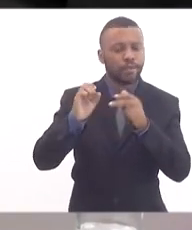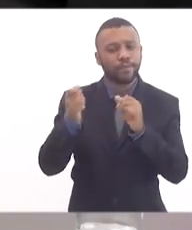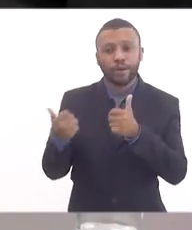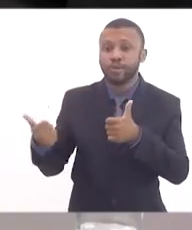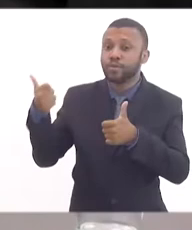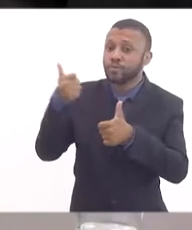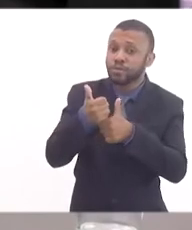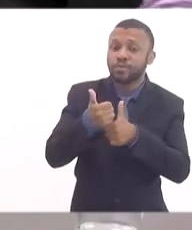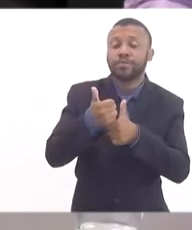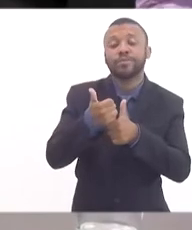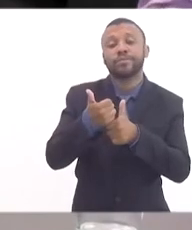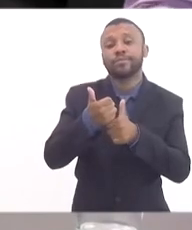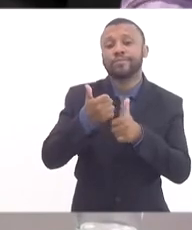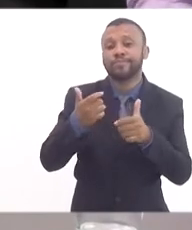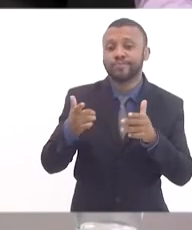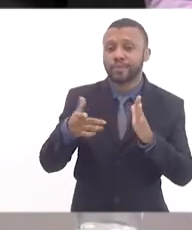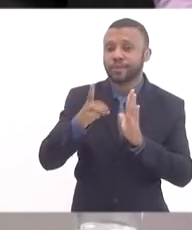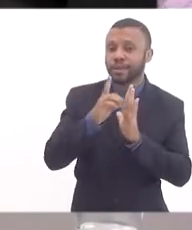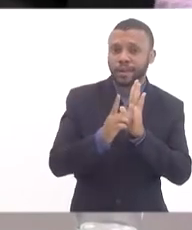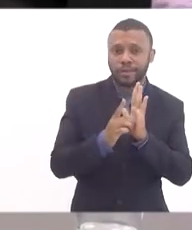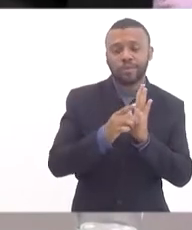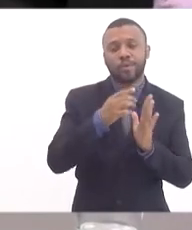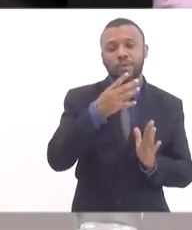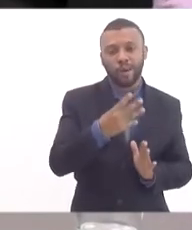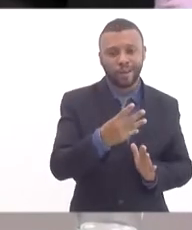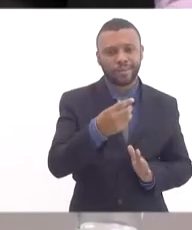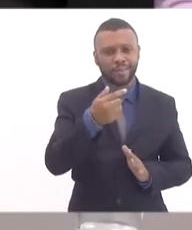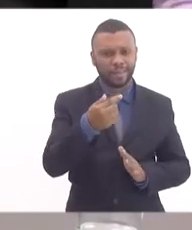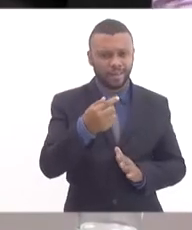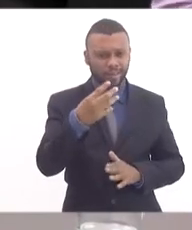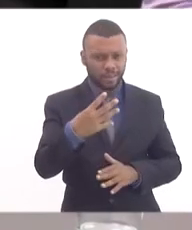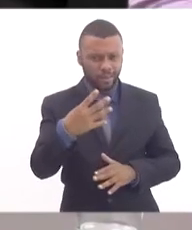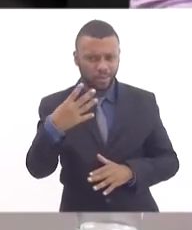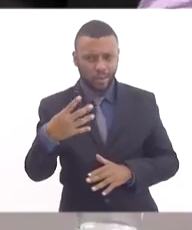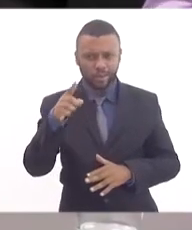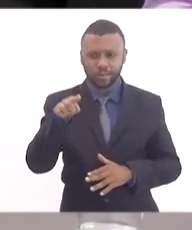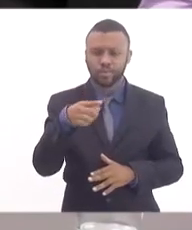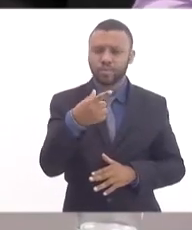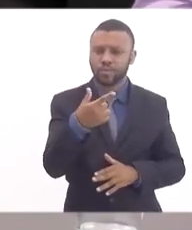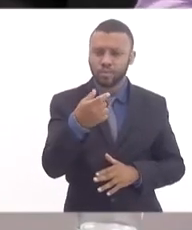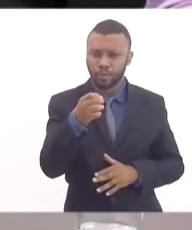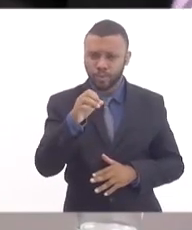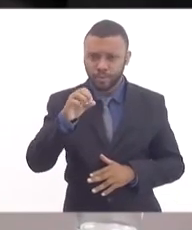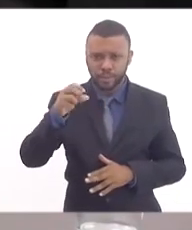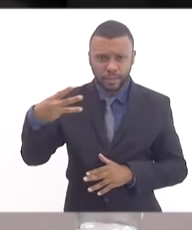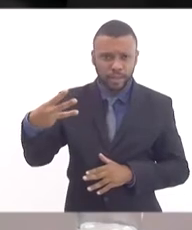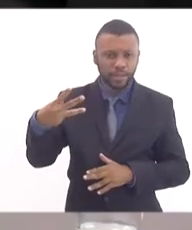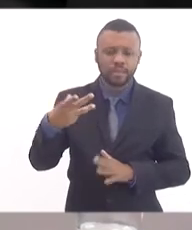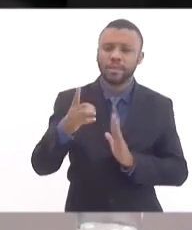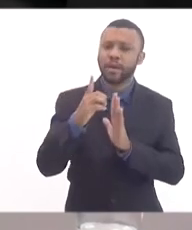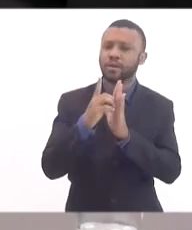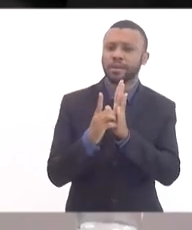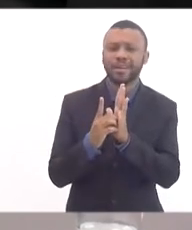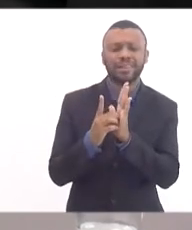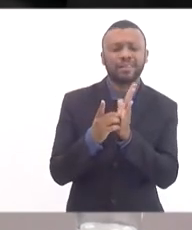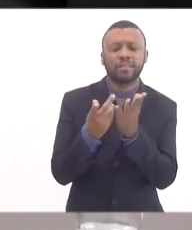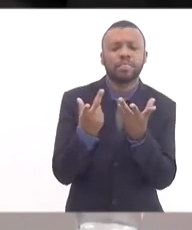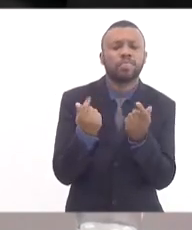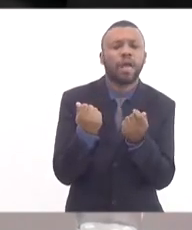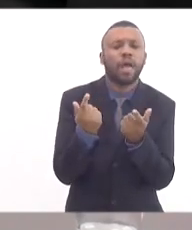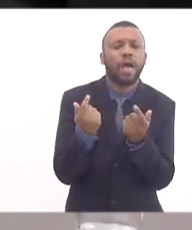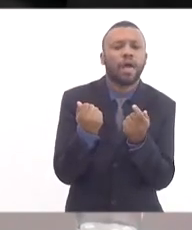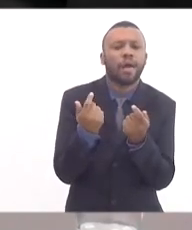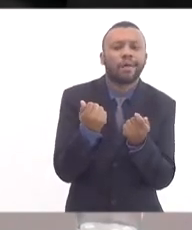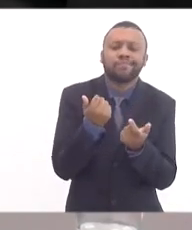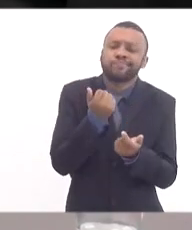decreto 44 418 de 2003 que Como dito aqui é um decreto ineficaz um